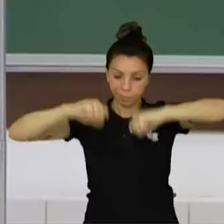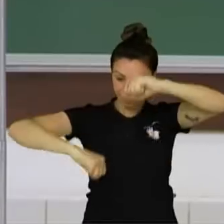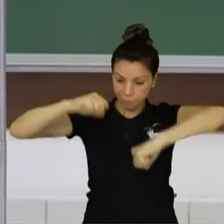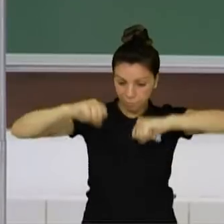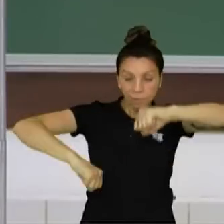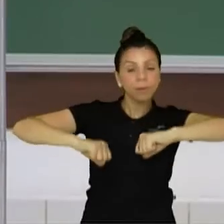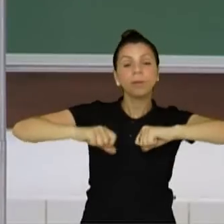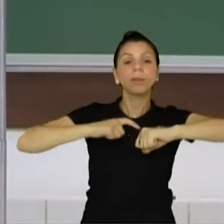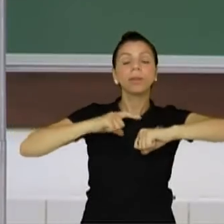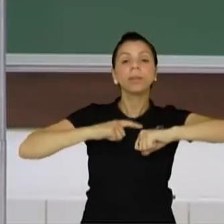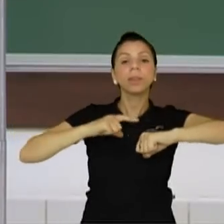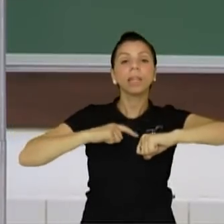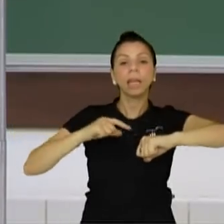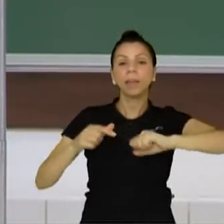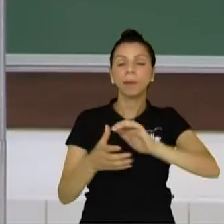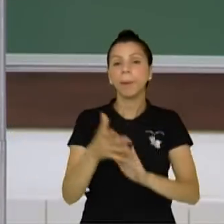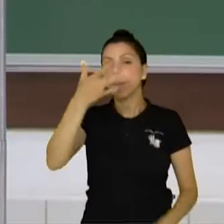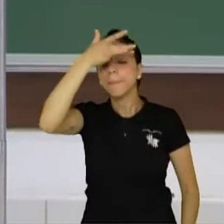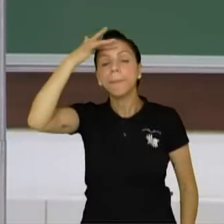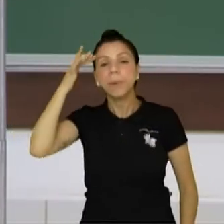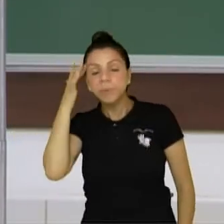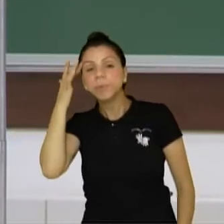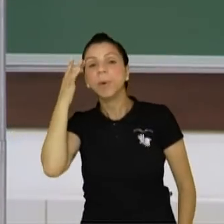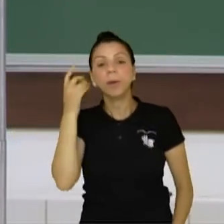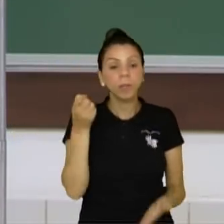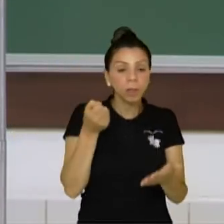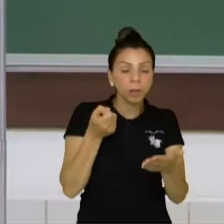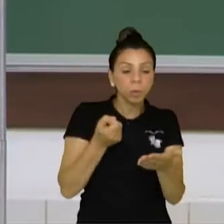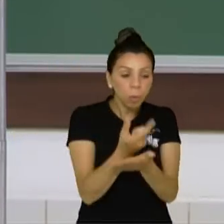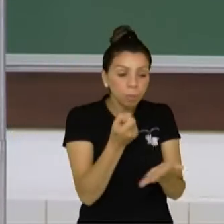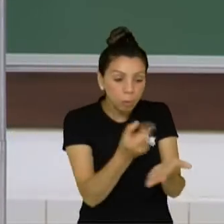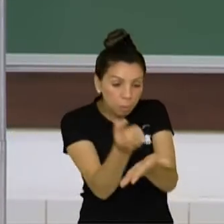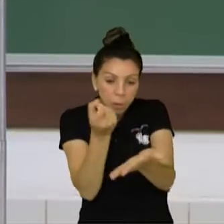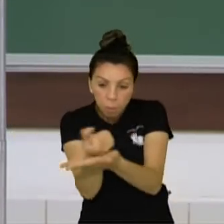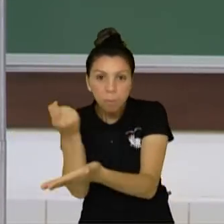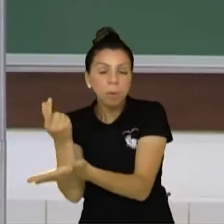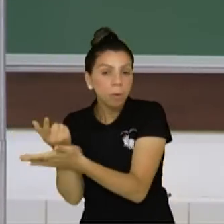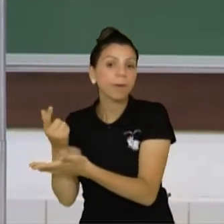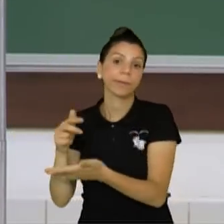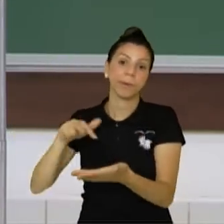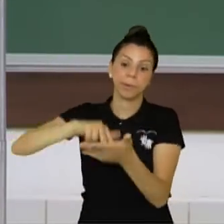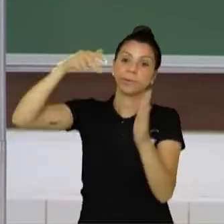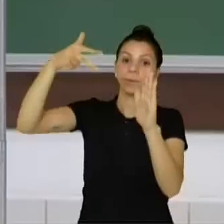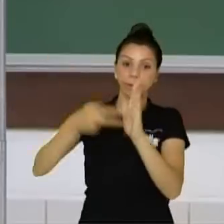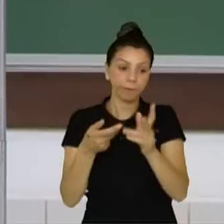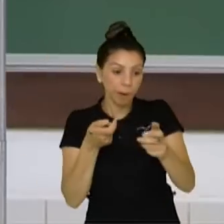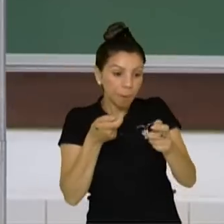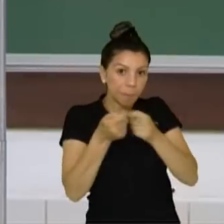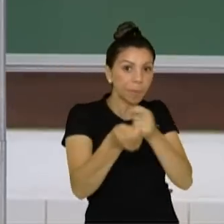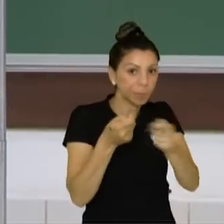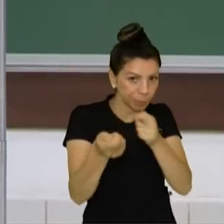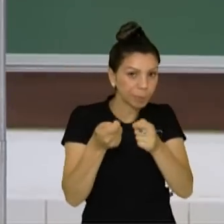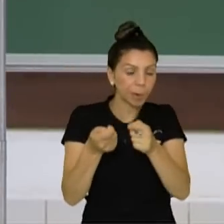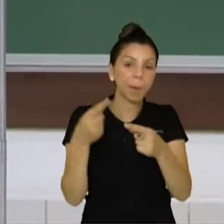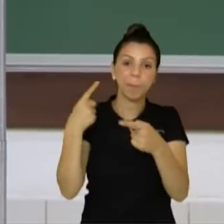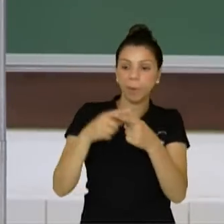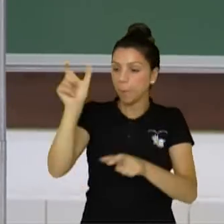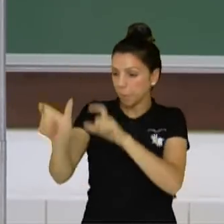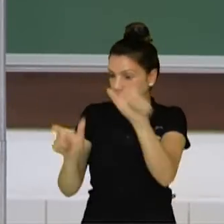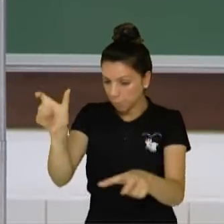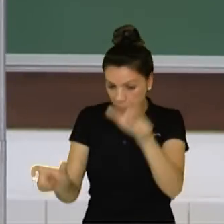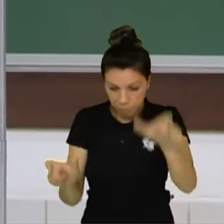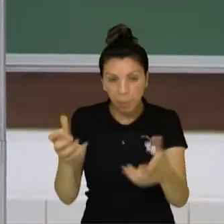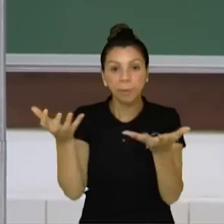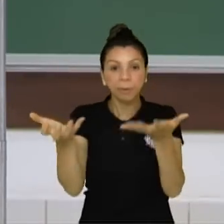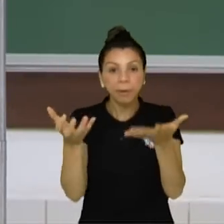grande quantidade de clientes, de consumidores. Isso é dominar o mercado. E por isso, Andrew Carnegie, como eu disse no começo